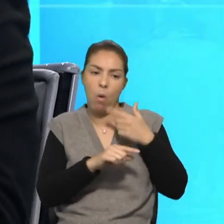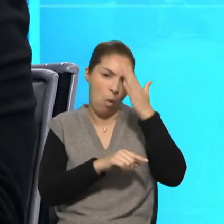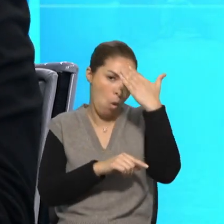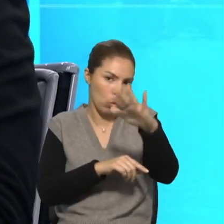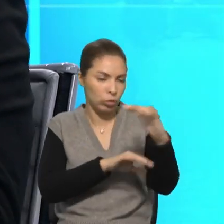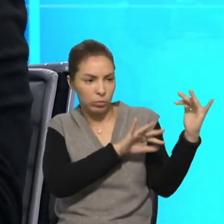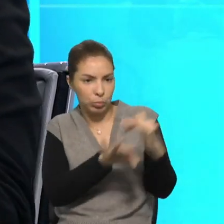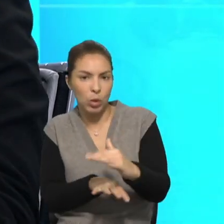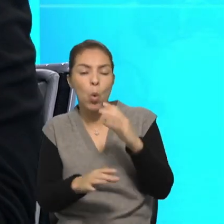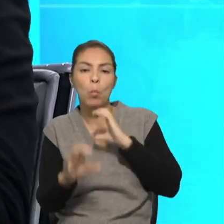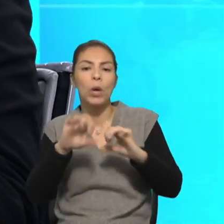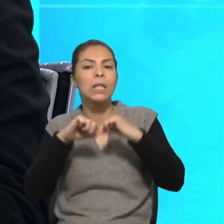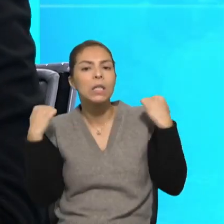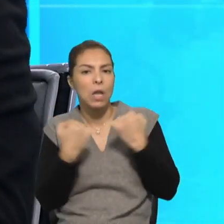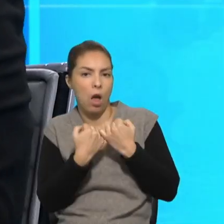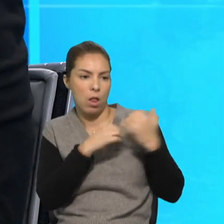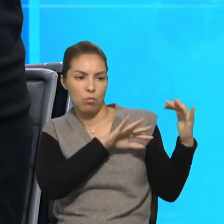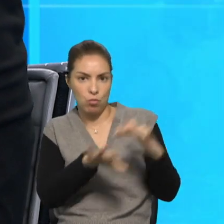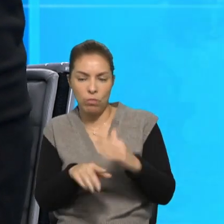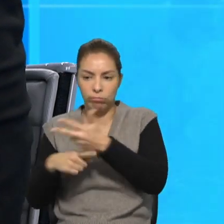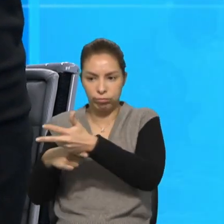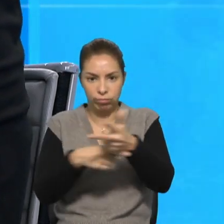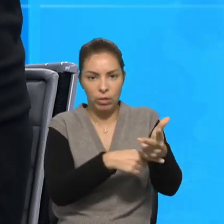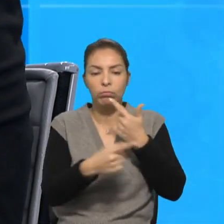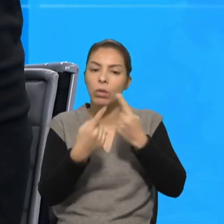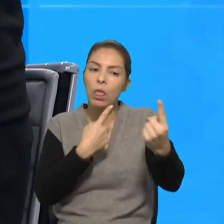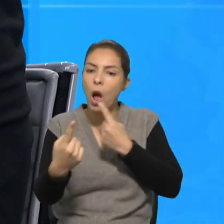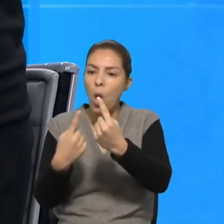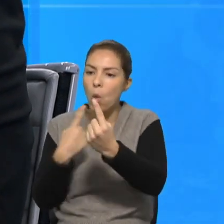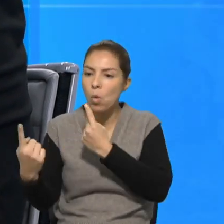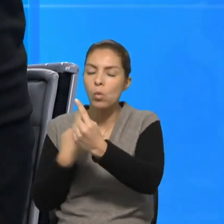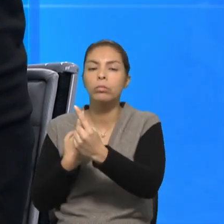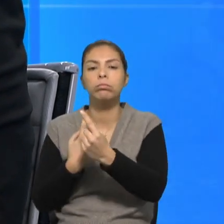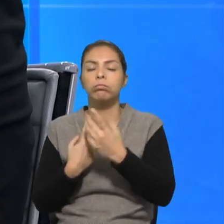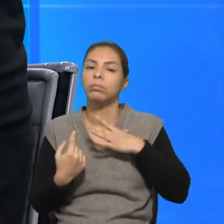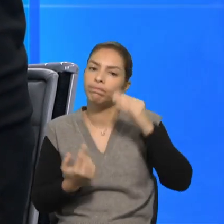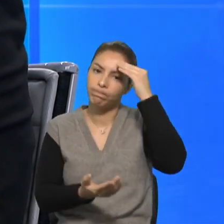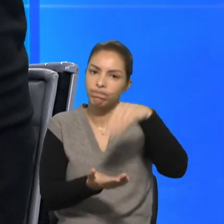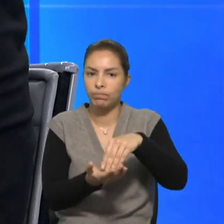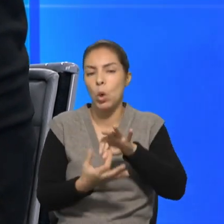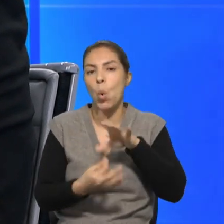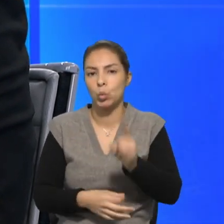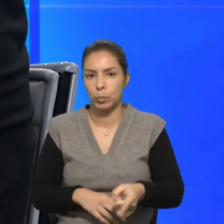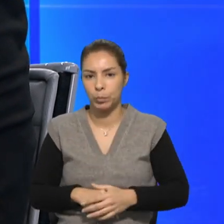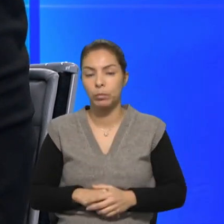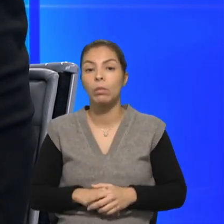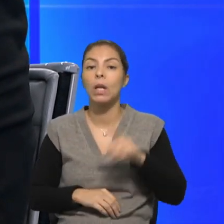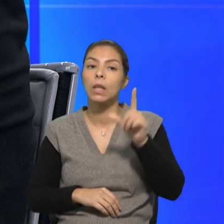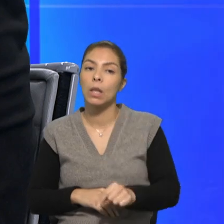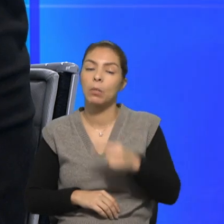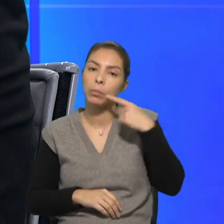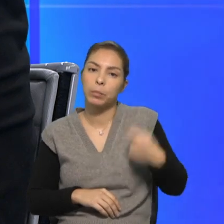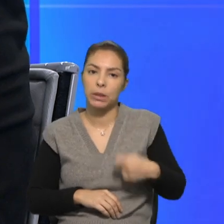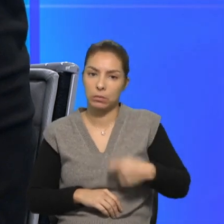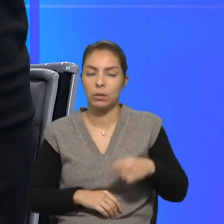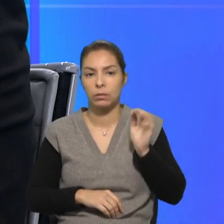ter a oportunidade também no final de dialogar com aqueles que achar bem. Em concreto, estará lá o Presidente da Conferência Episcopal, Dom José